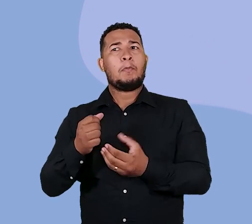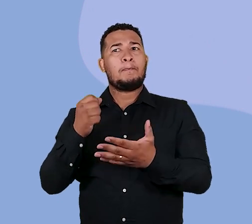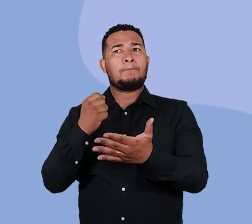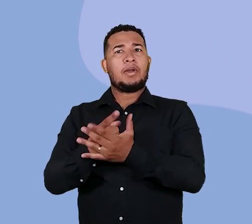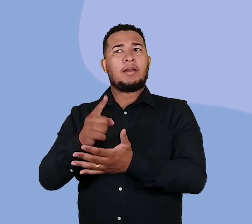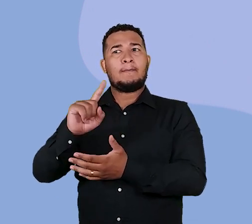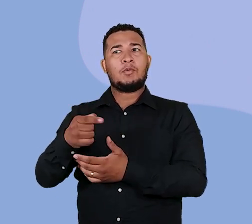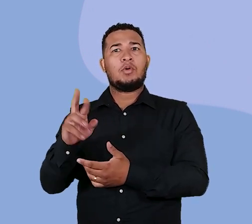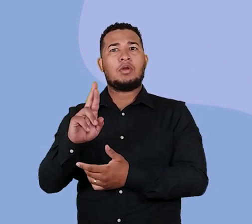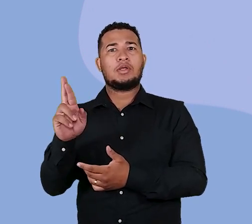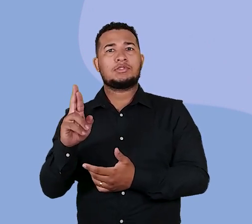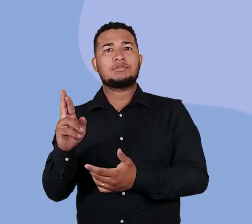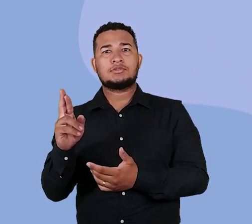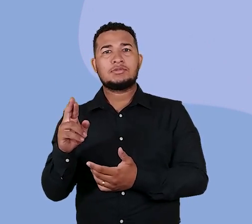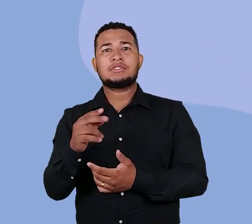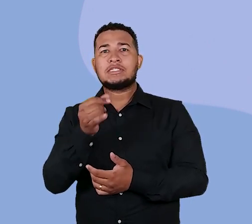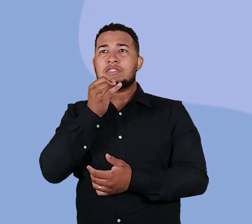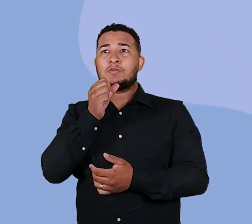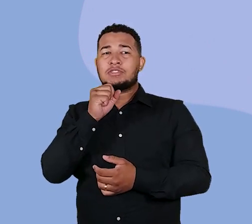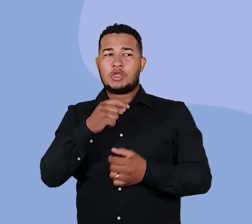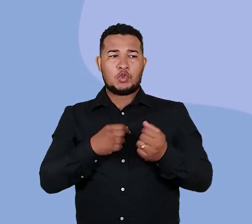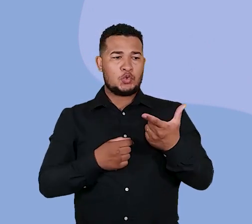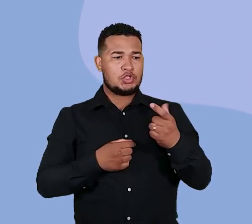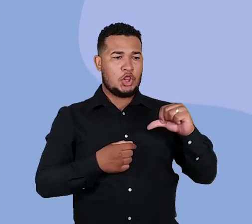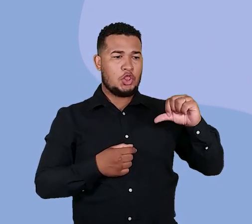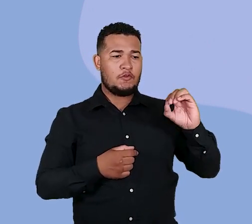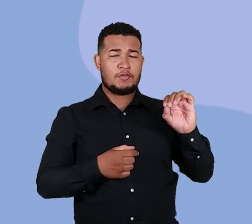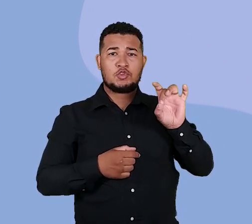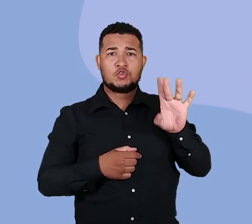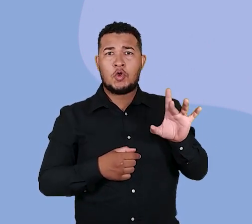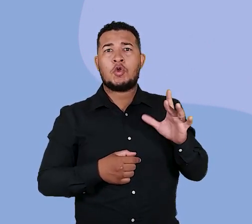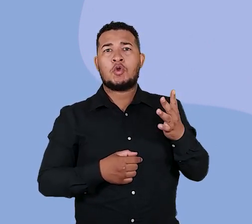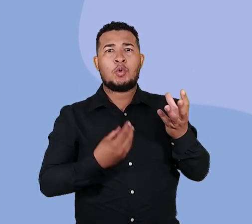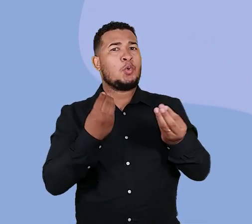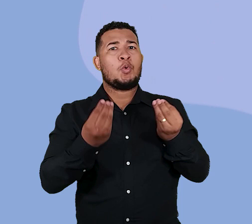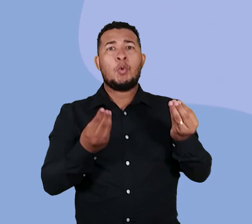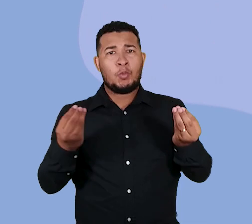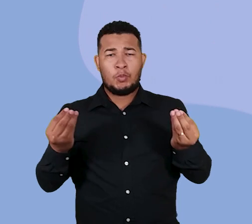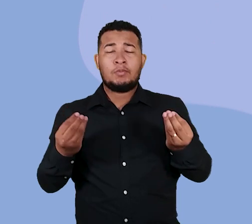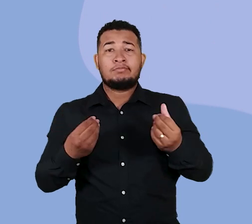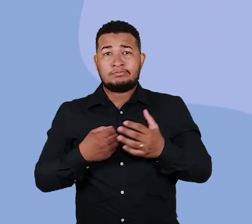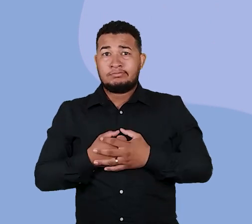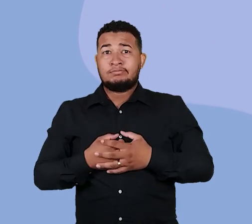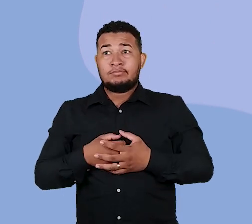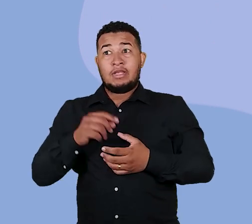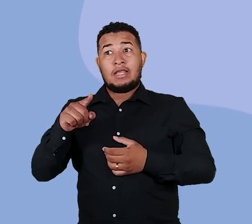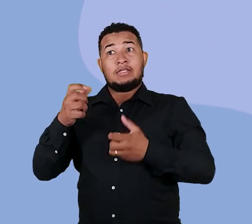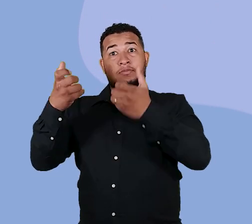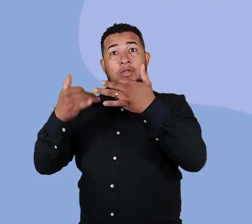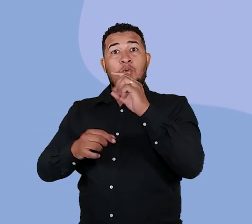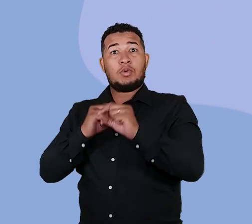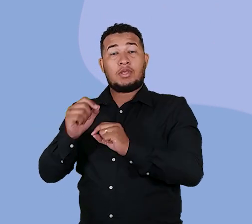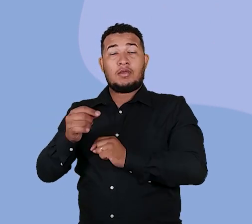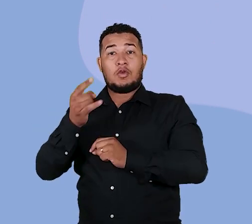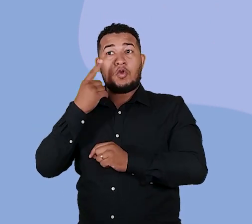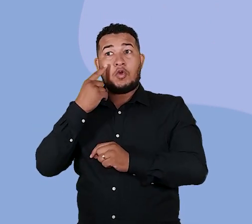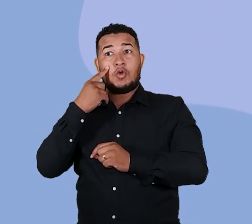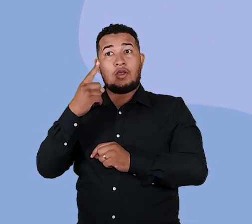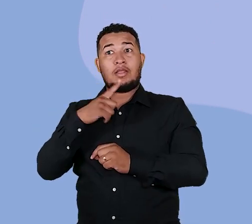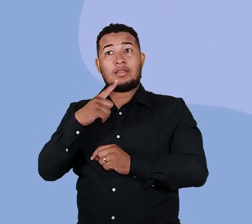é que vai pagar esse cheque de R$1.000 aí se você só tem 290 na conta, hein? Aí vai estar dizendo assim,